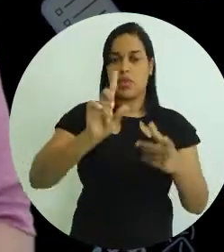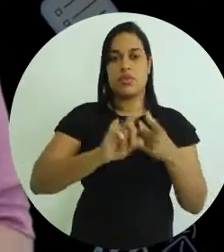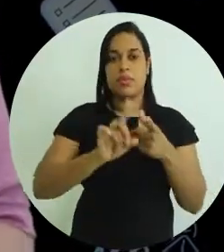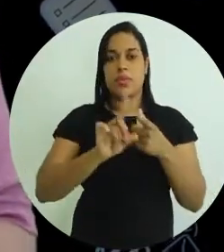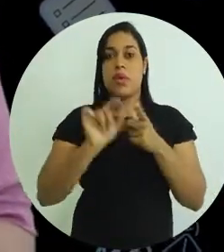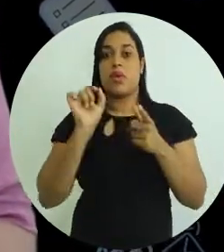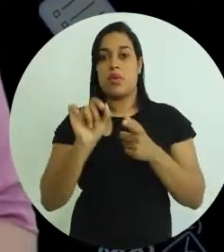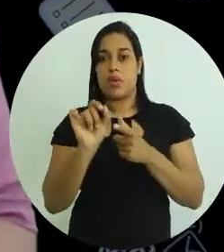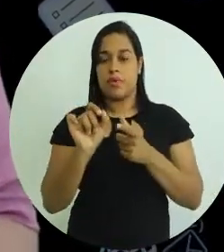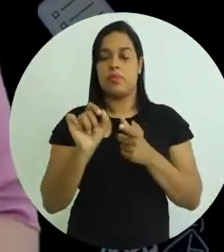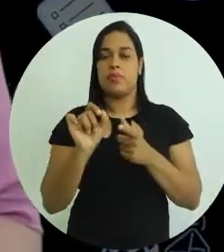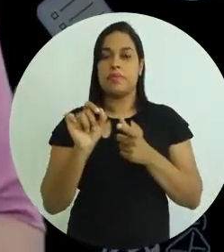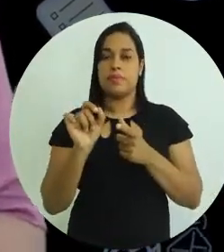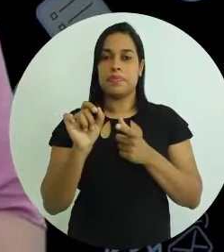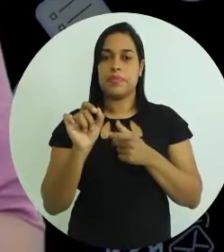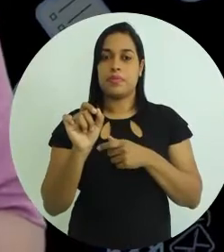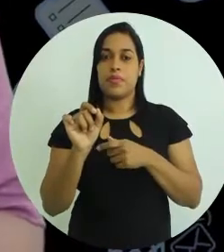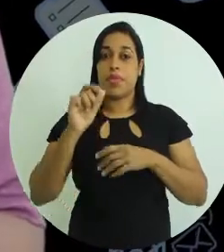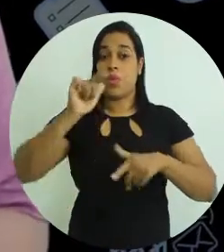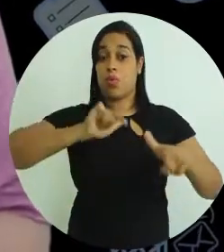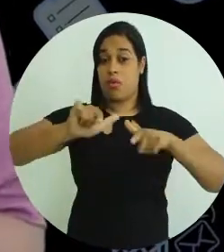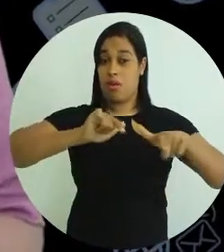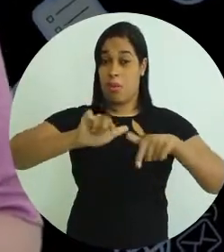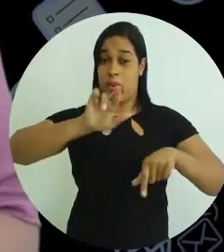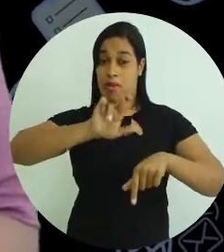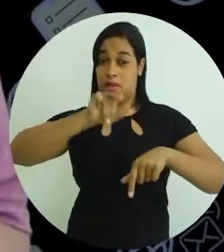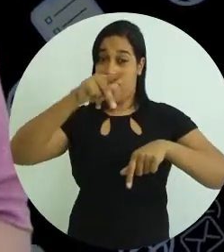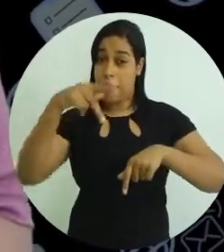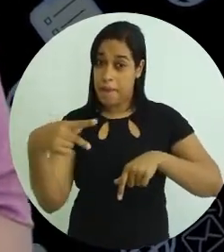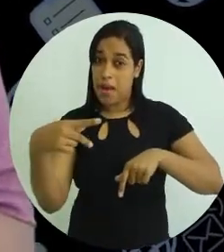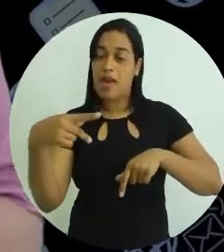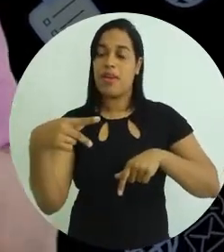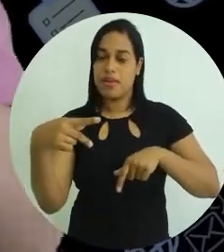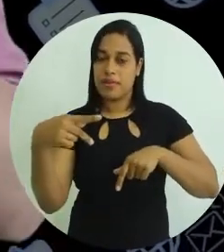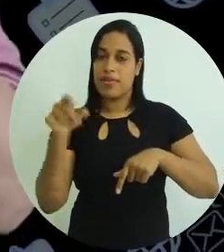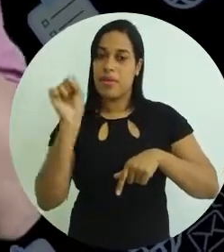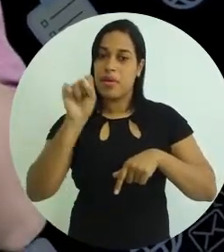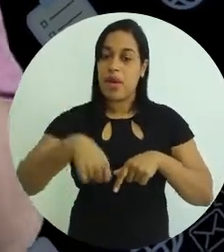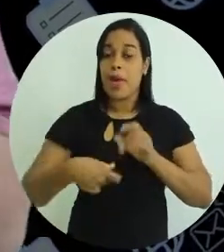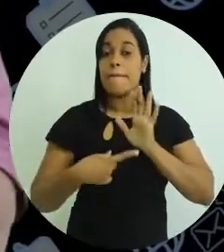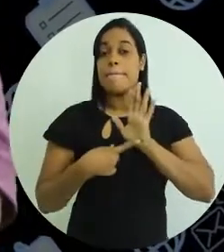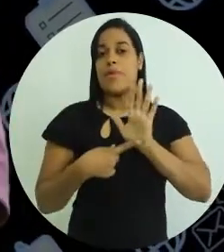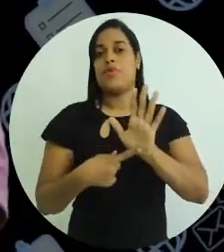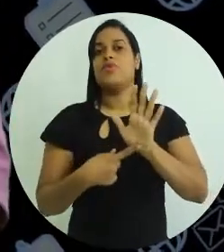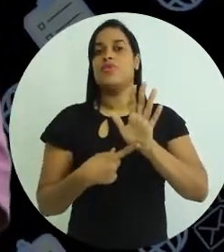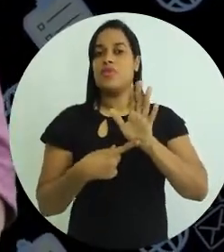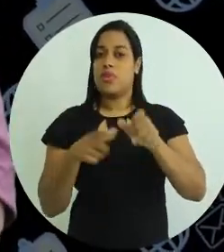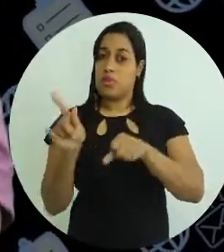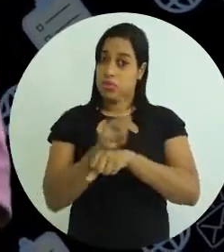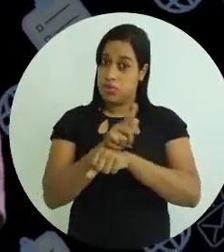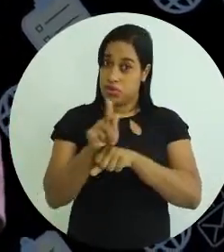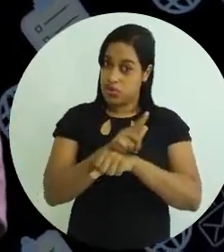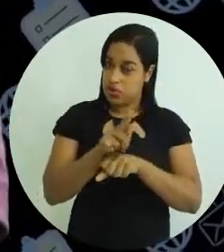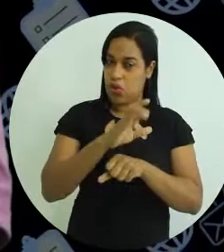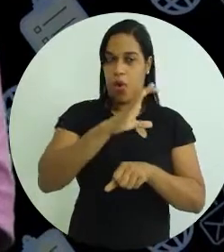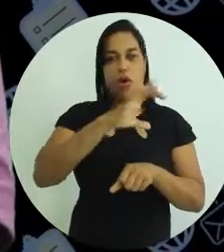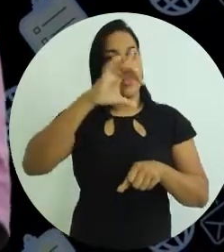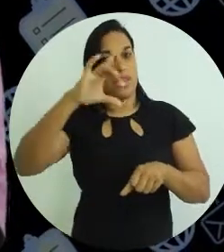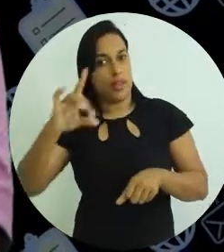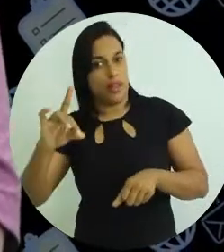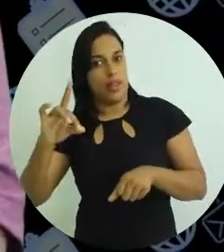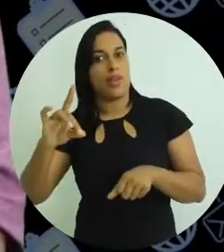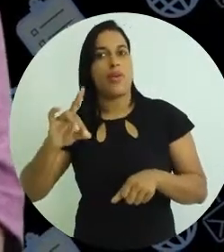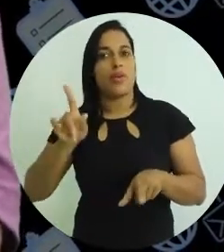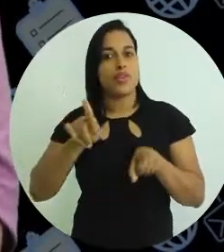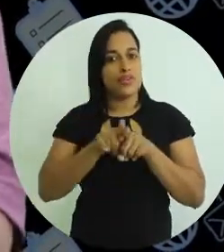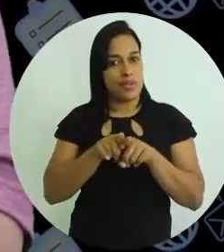que boa parte do trabalho do ERP é mostrar para os gestores, os coordenadores, aqueles que estão